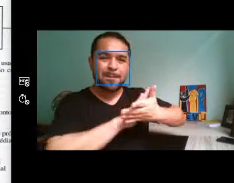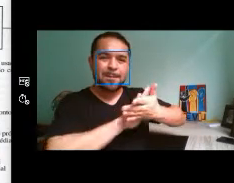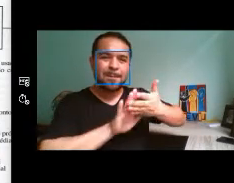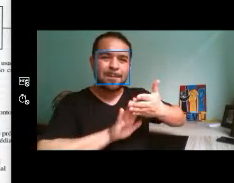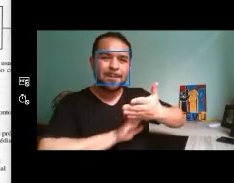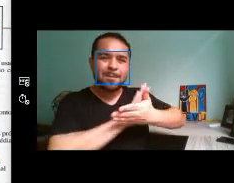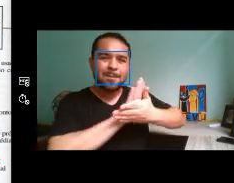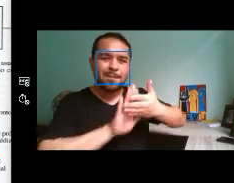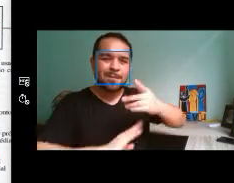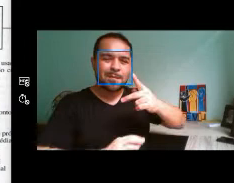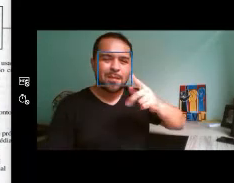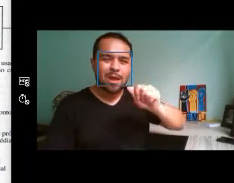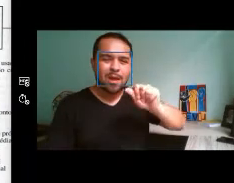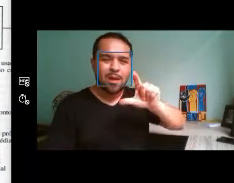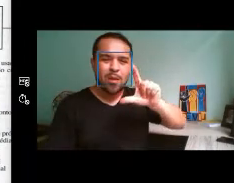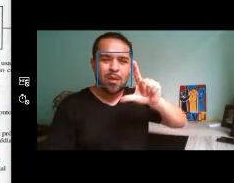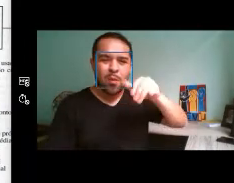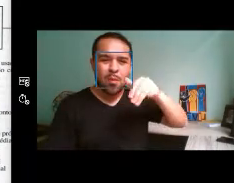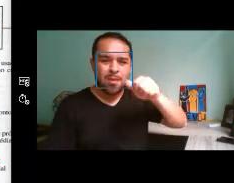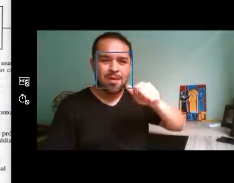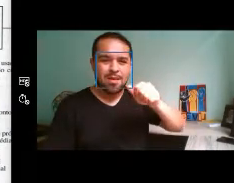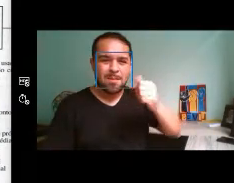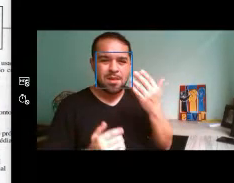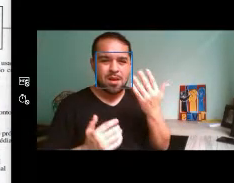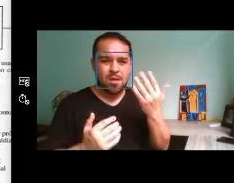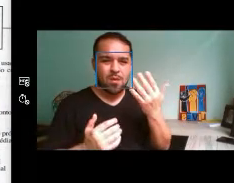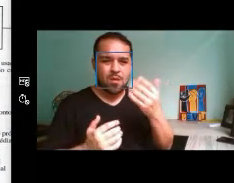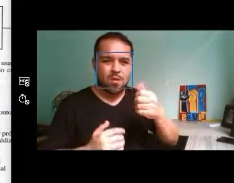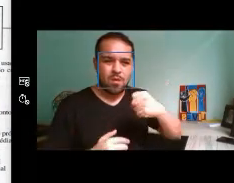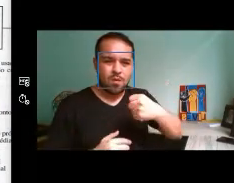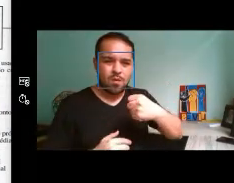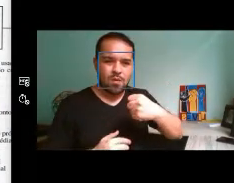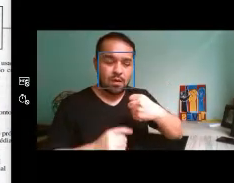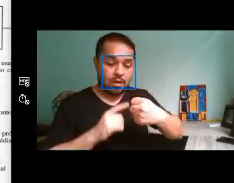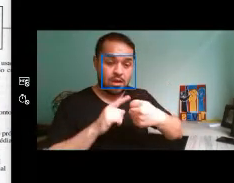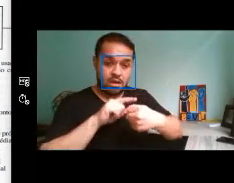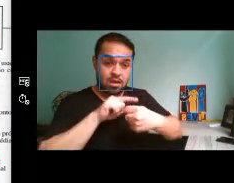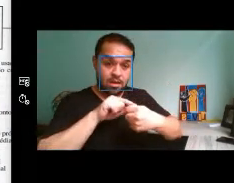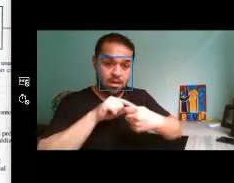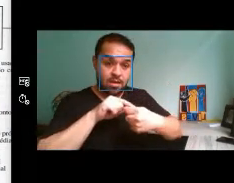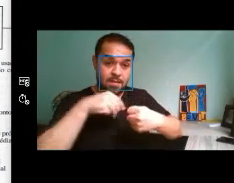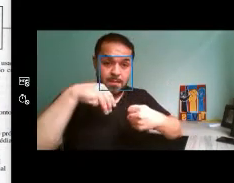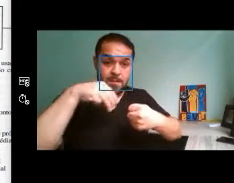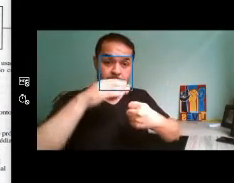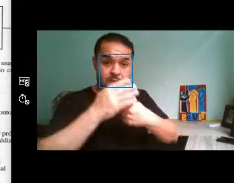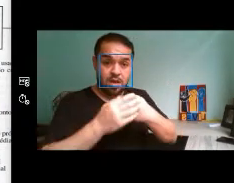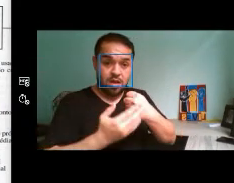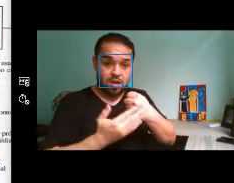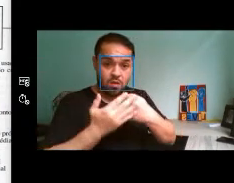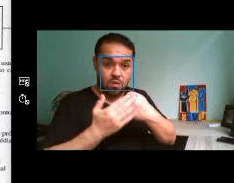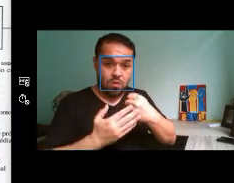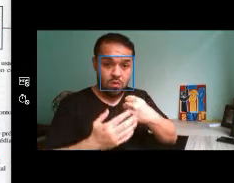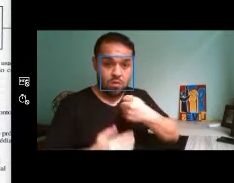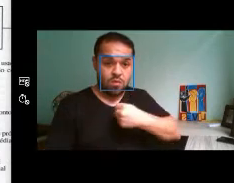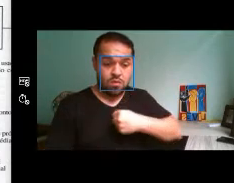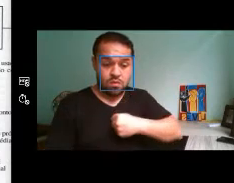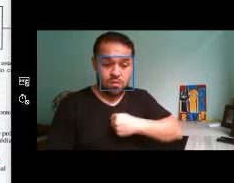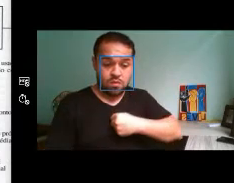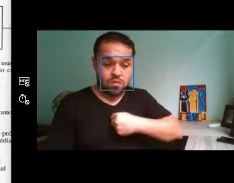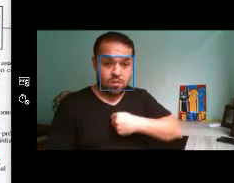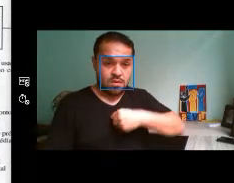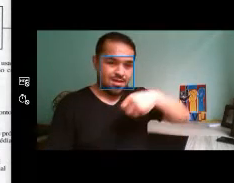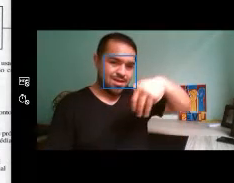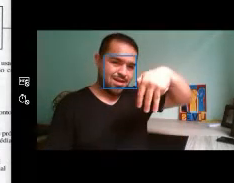que vai tocar nesse ponto de localização que eu marquei? Nesse caso aqui, ó, é a mão,